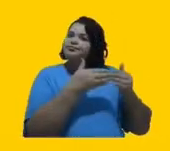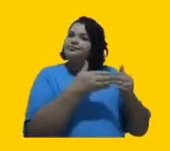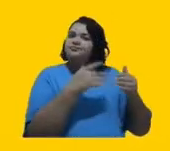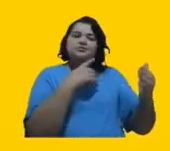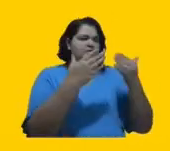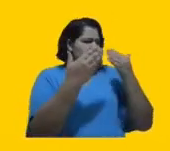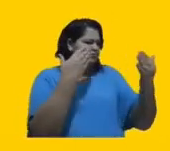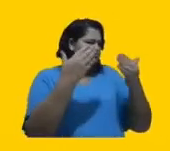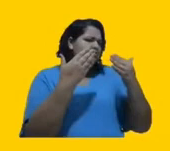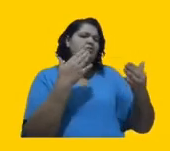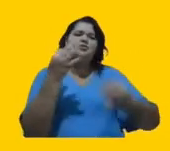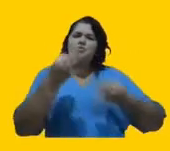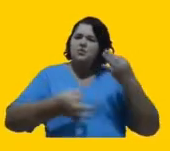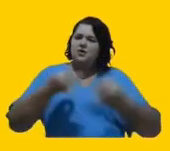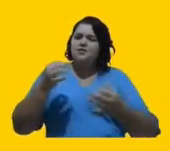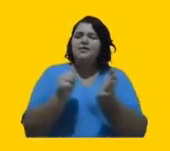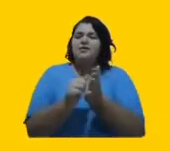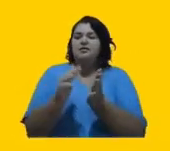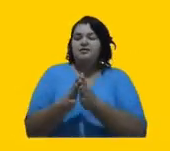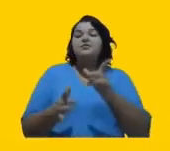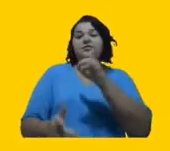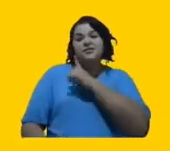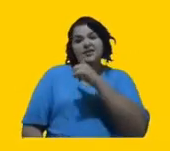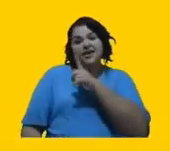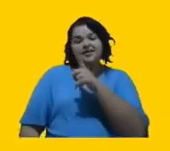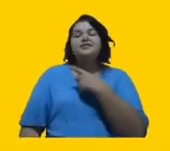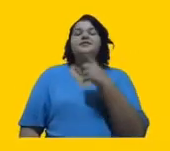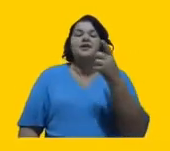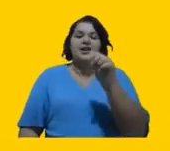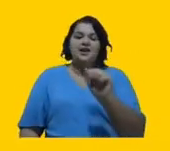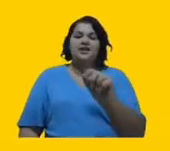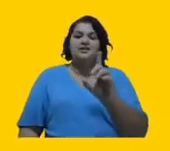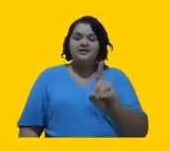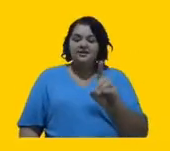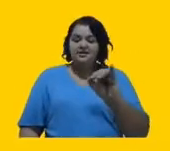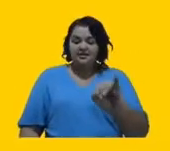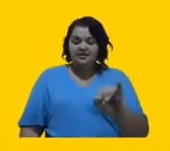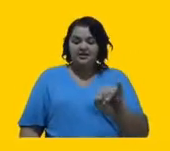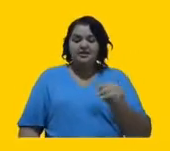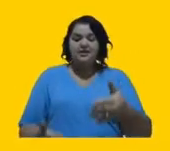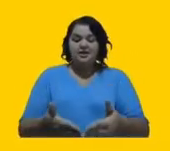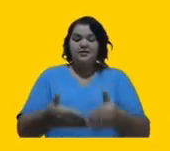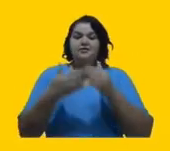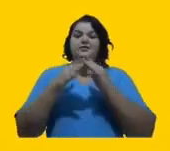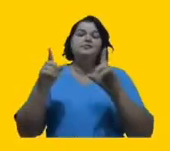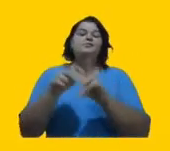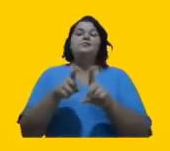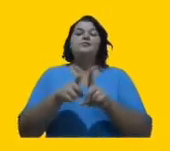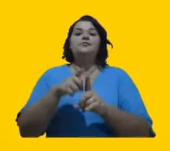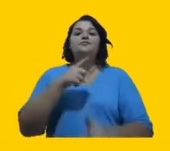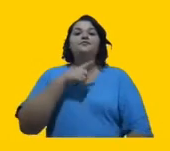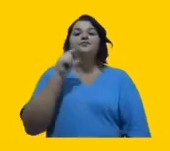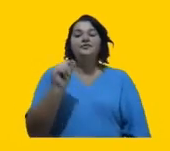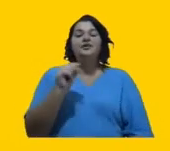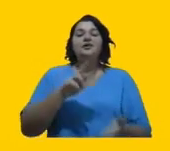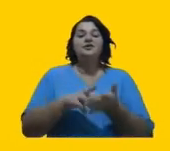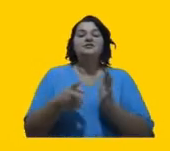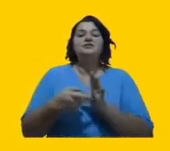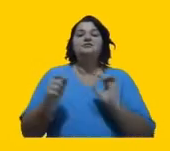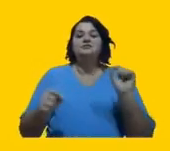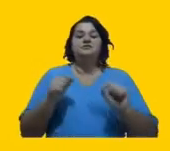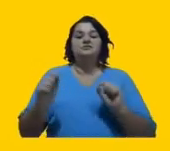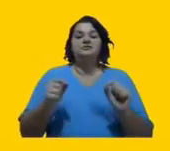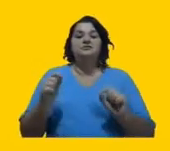né? Naquele julgamento do mérito da ADI. E aí, esse pedido de vistas dele pode significar que ele